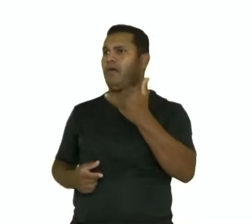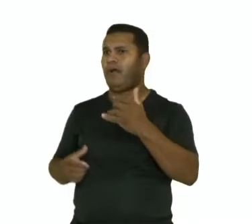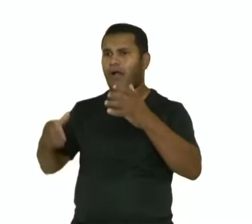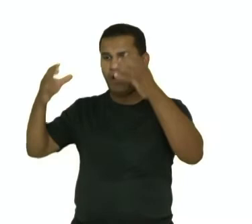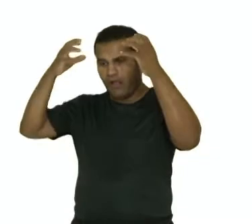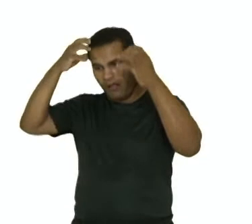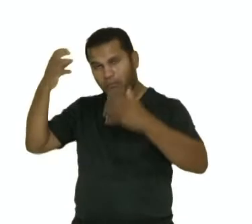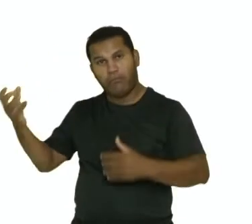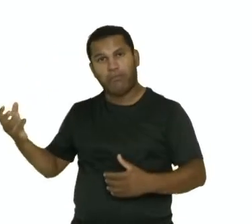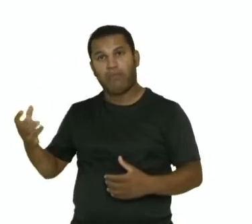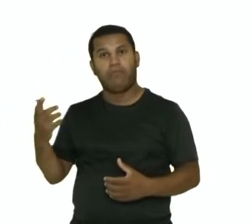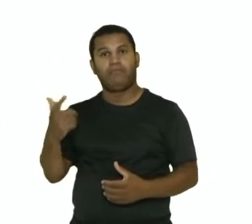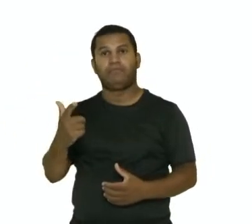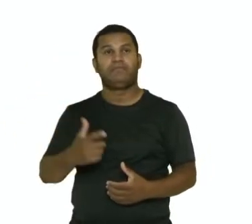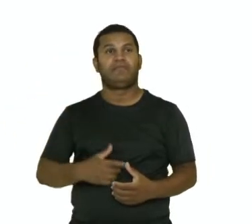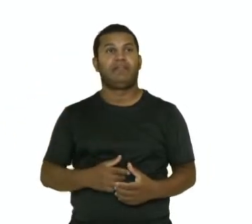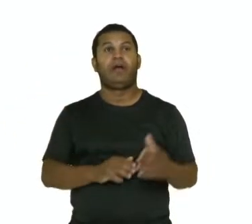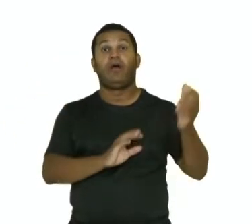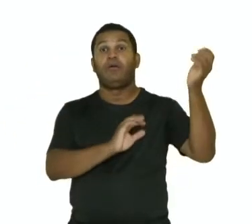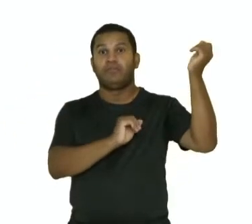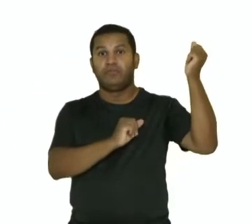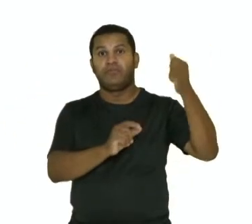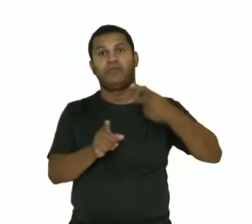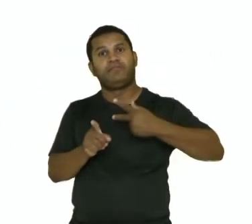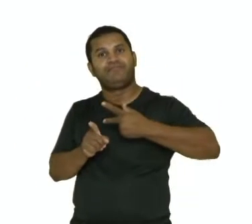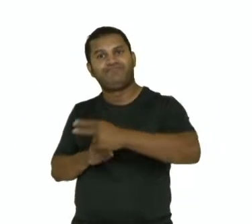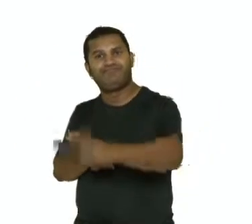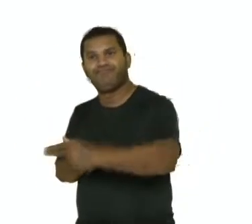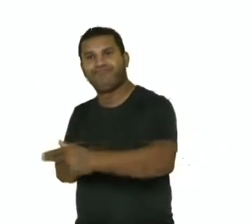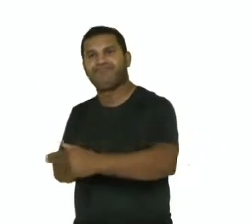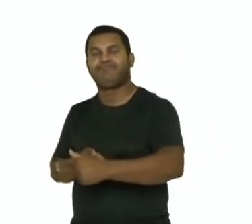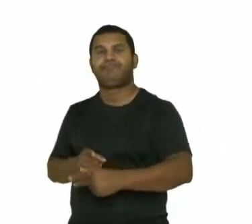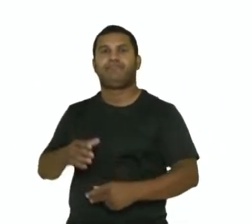aqui, ó, em 532, na cidade de